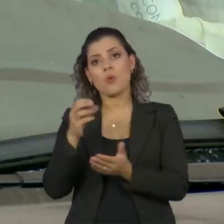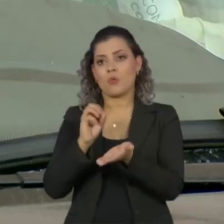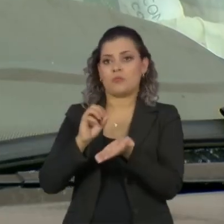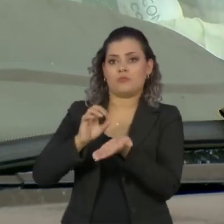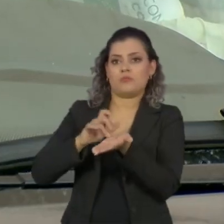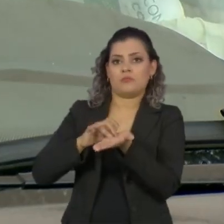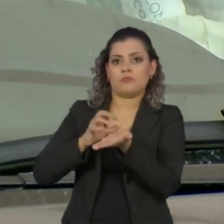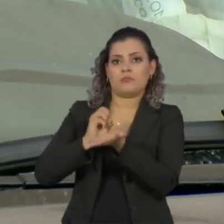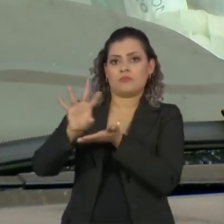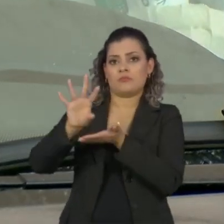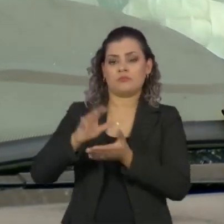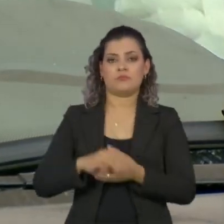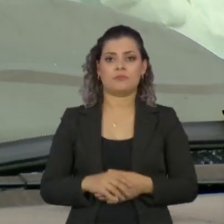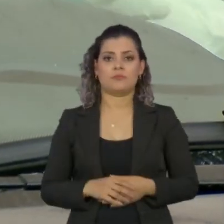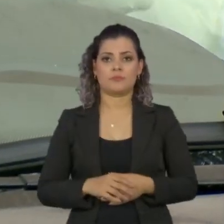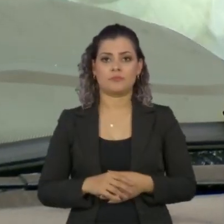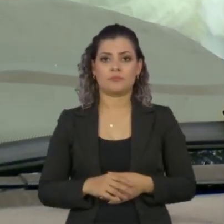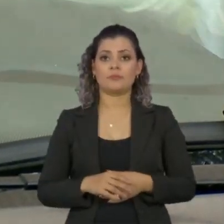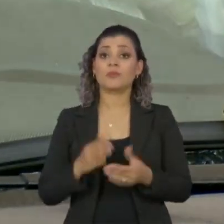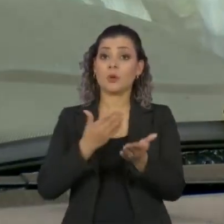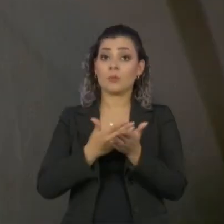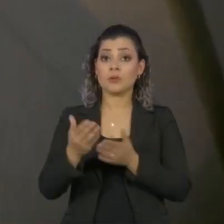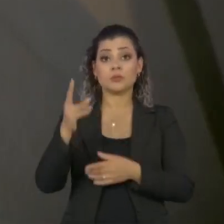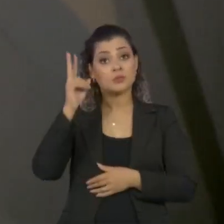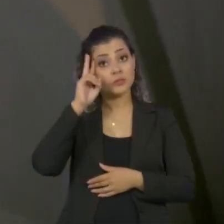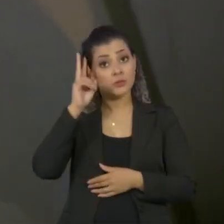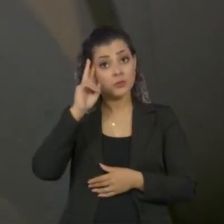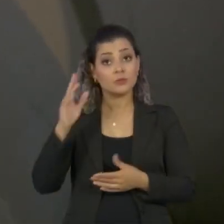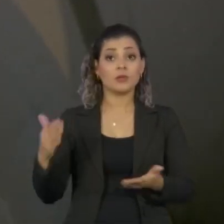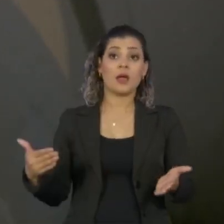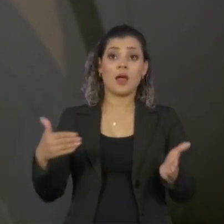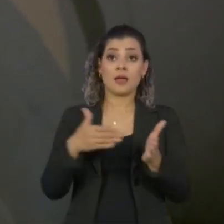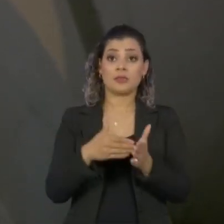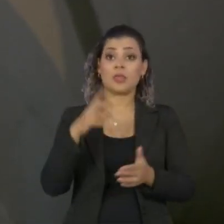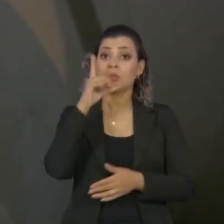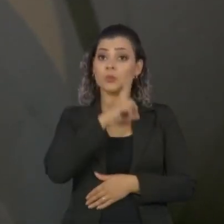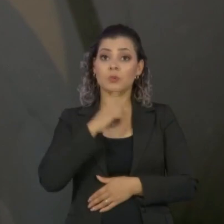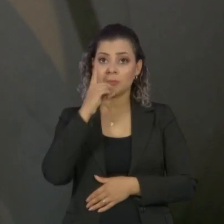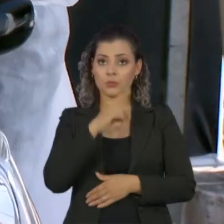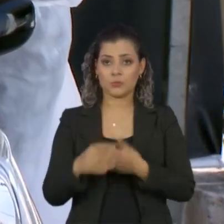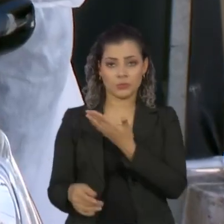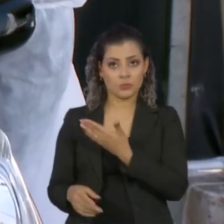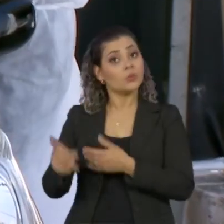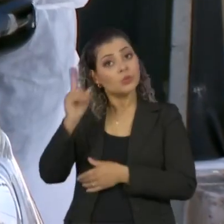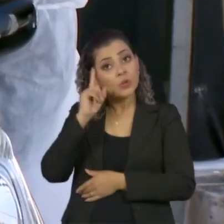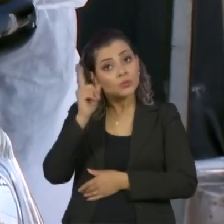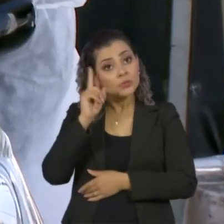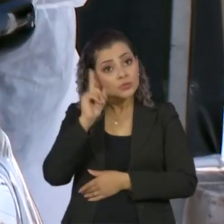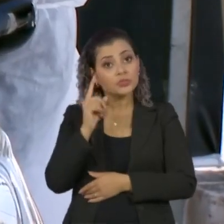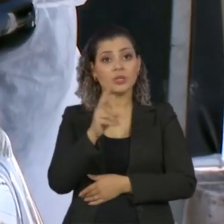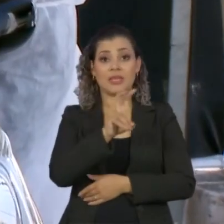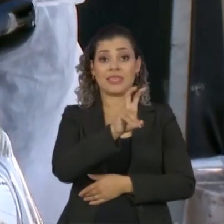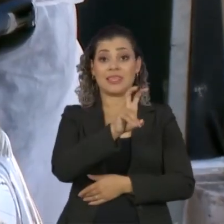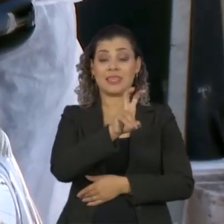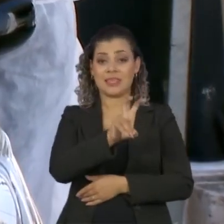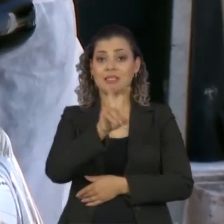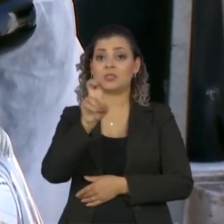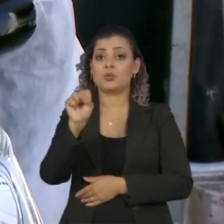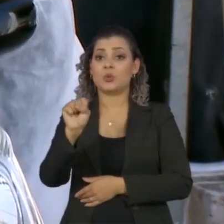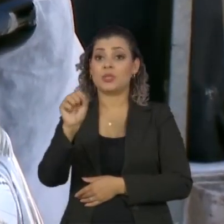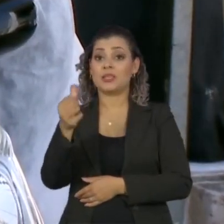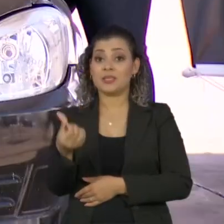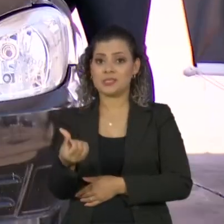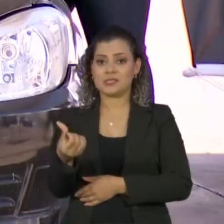SMS. A campanha começou a ser realizada nesta segunda e vai até o próximo domingo. Por dia, serão feitos